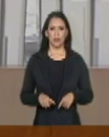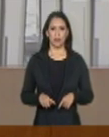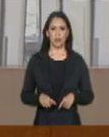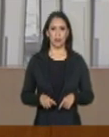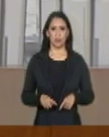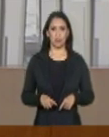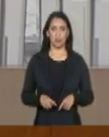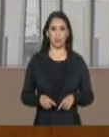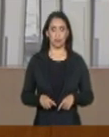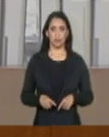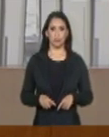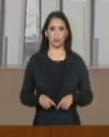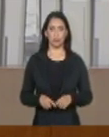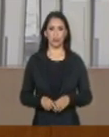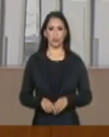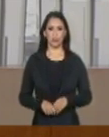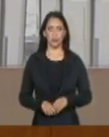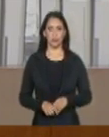a tragédia